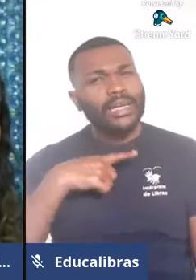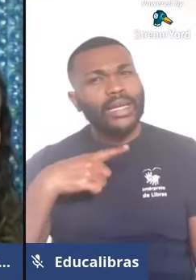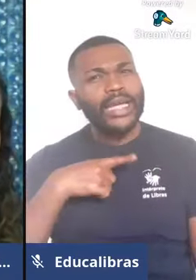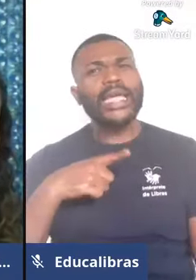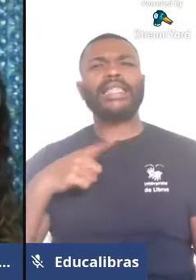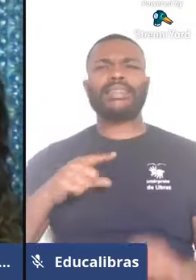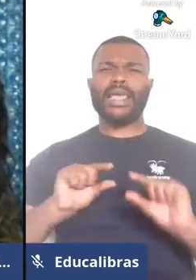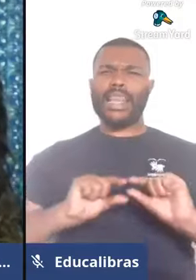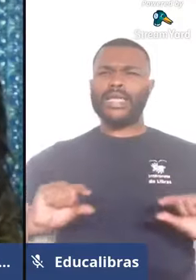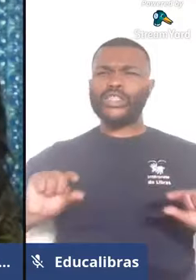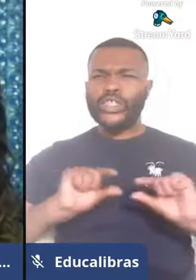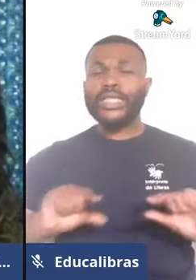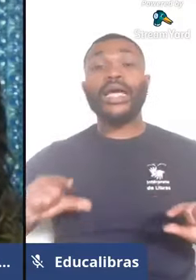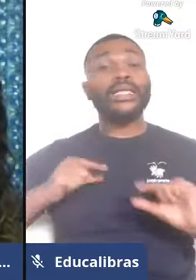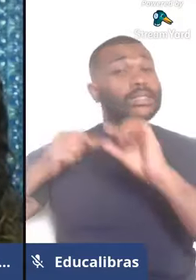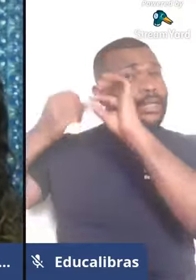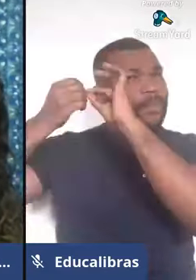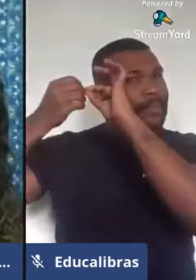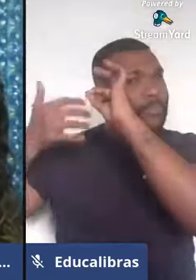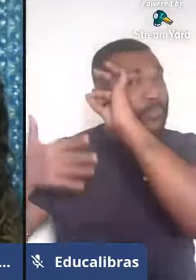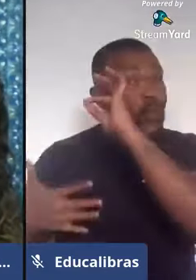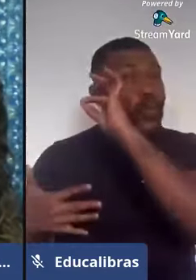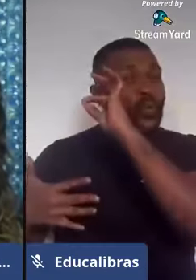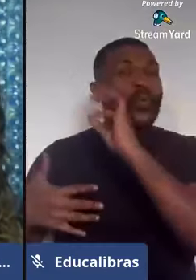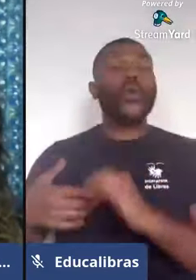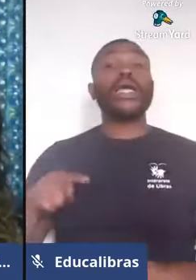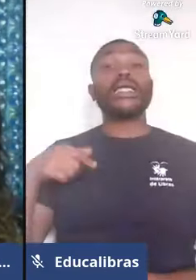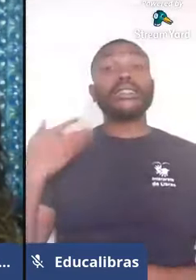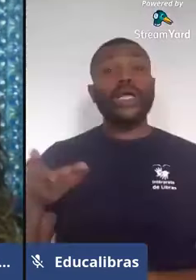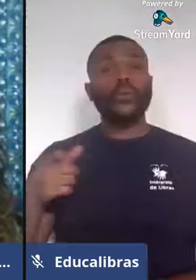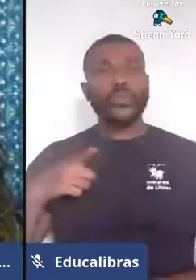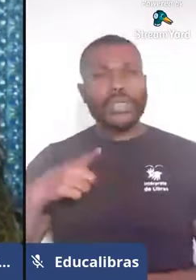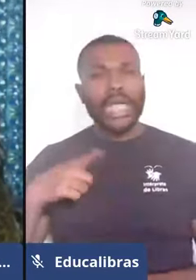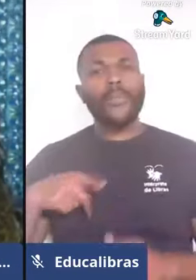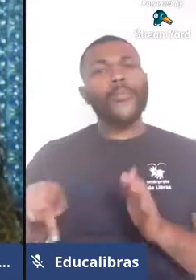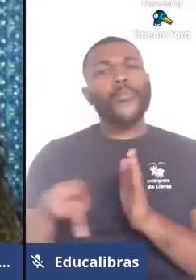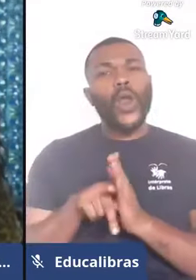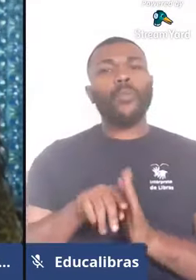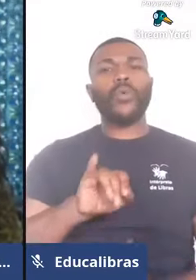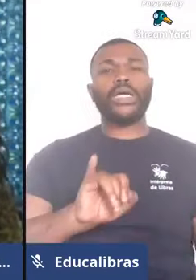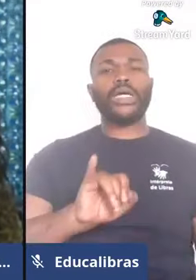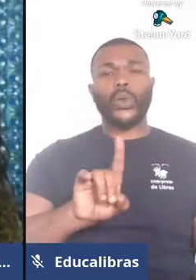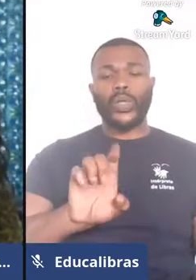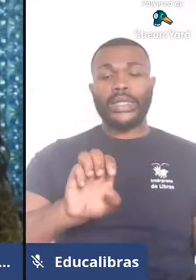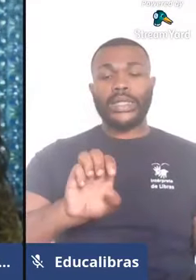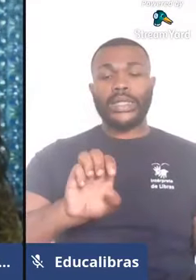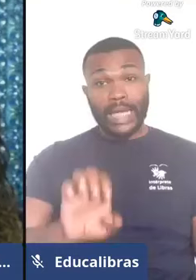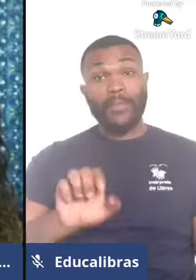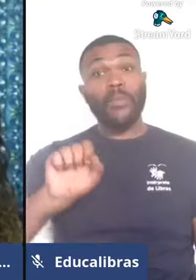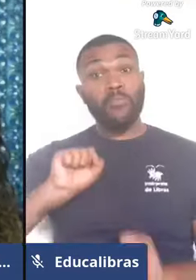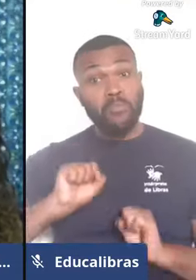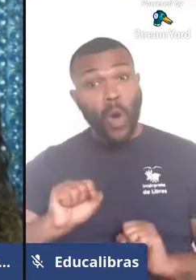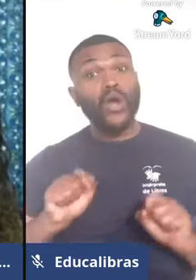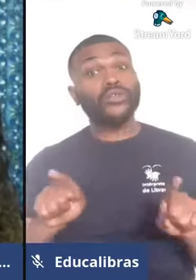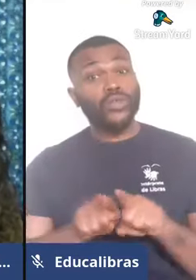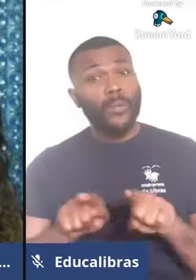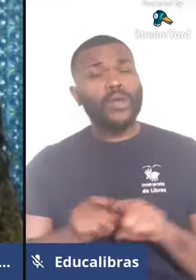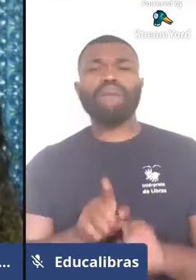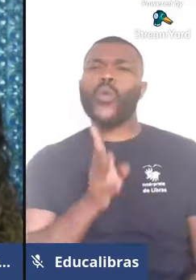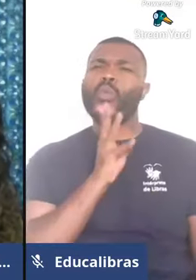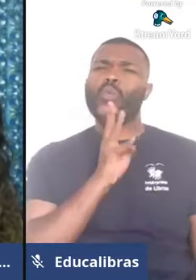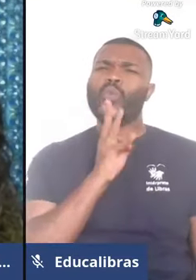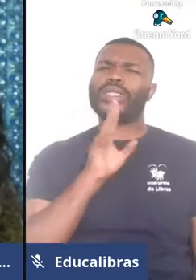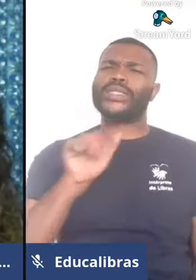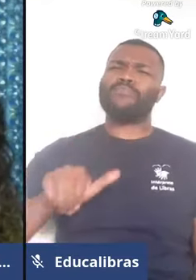tem audiodescrição, e ele está disponível lá na plataforma da Udemy, para quem quiser até conhecer mais, depois